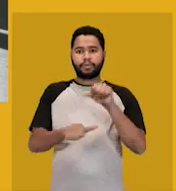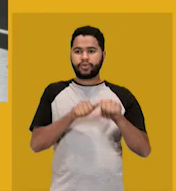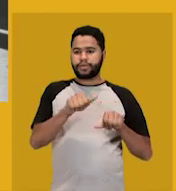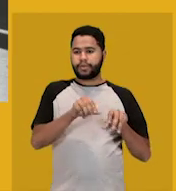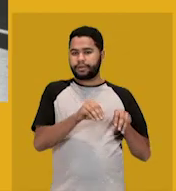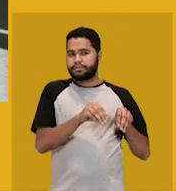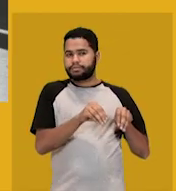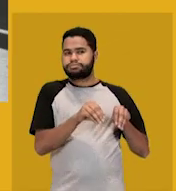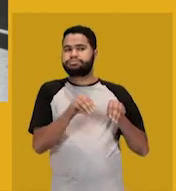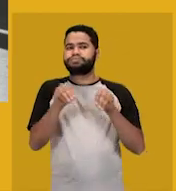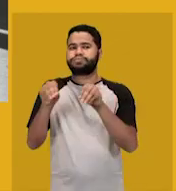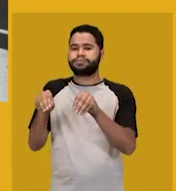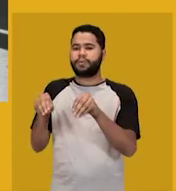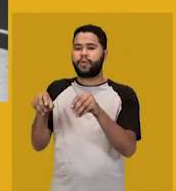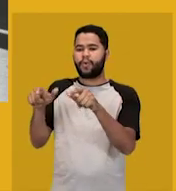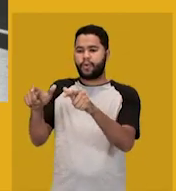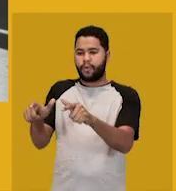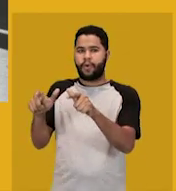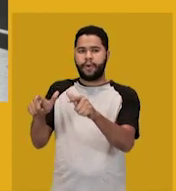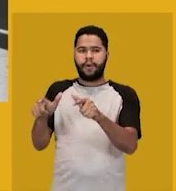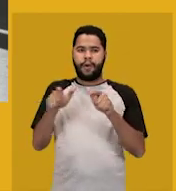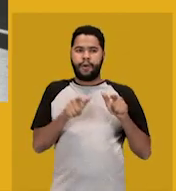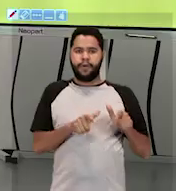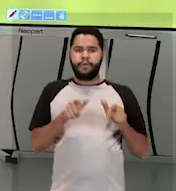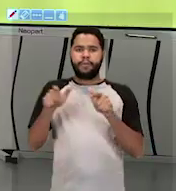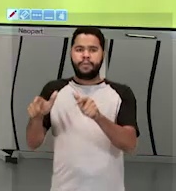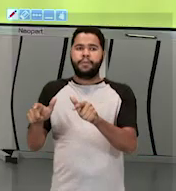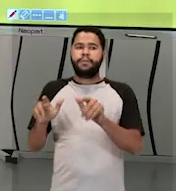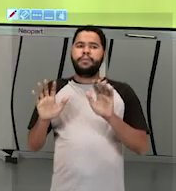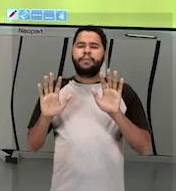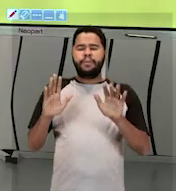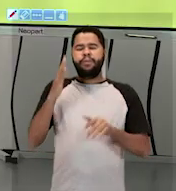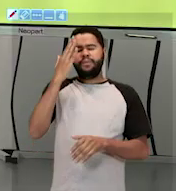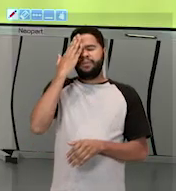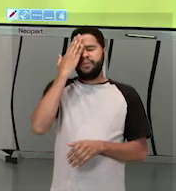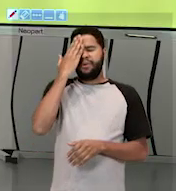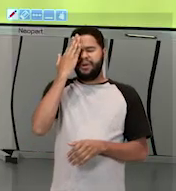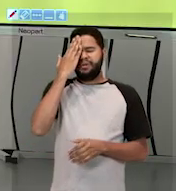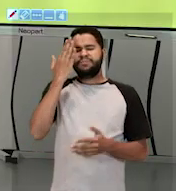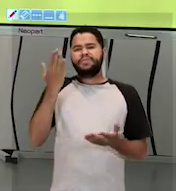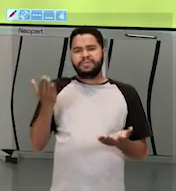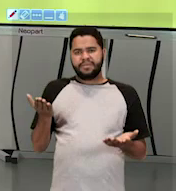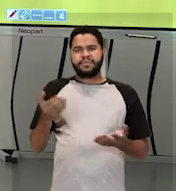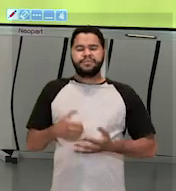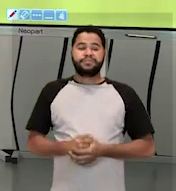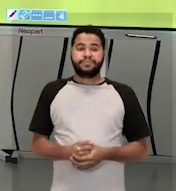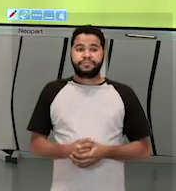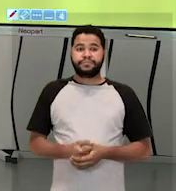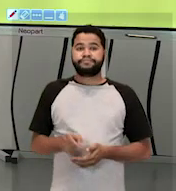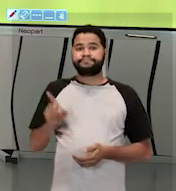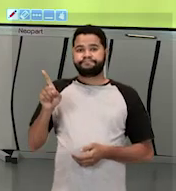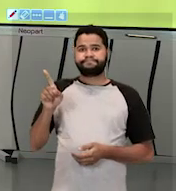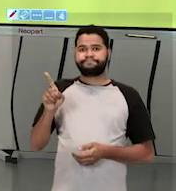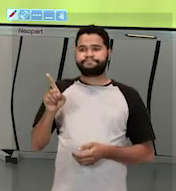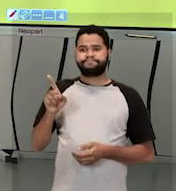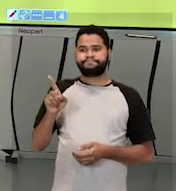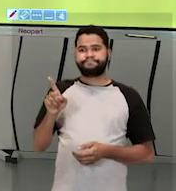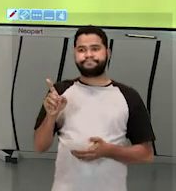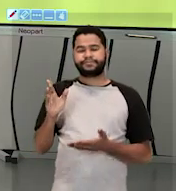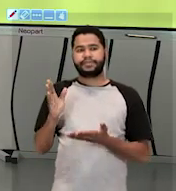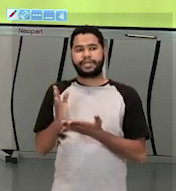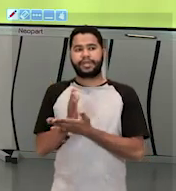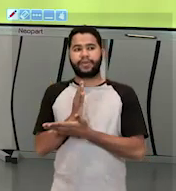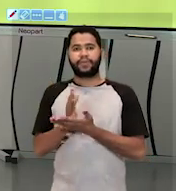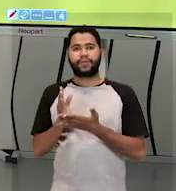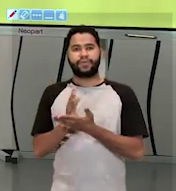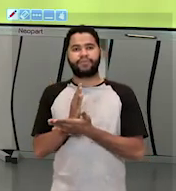uma mudança de destino, mas a gente é sabido que essas viagens muitas das vezes